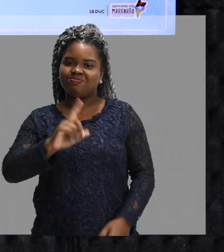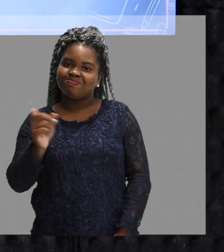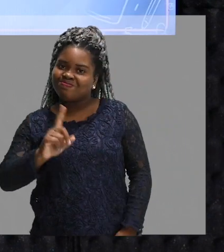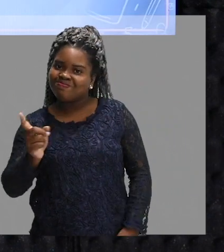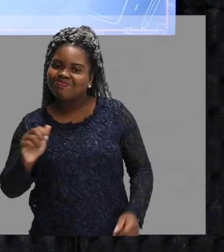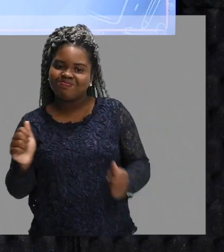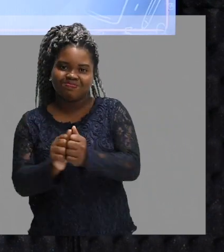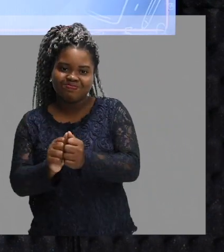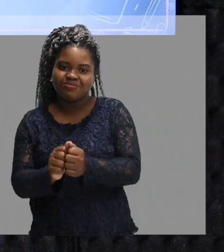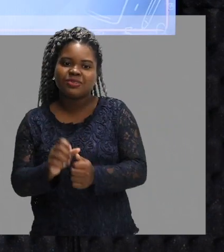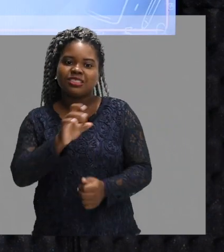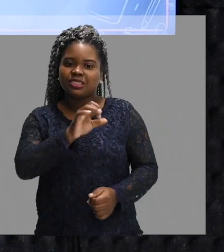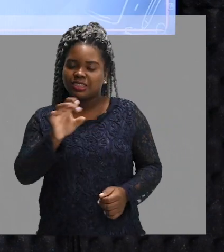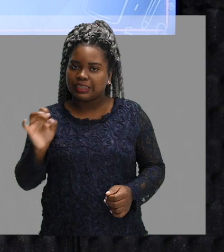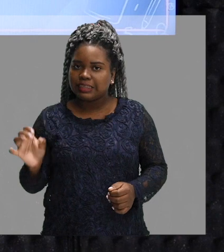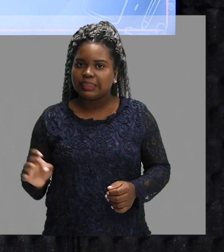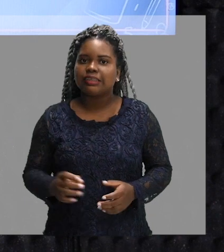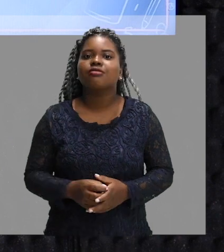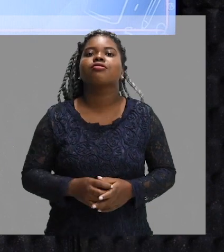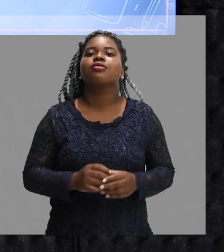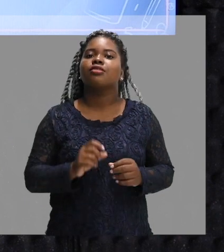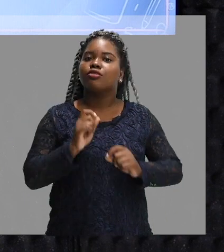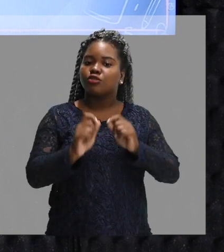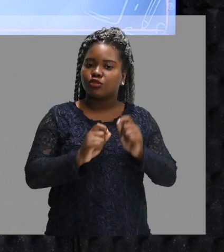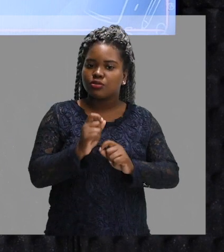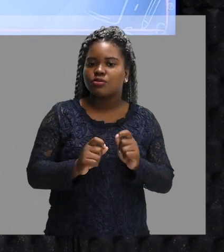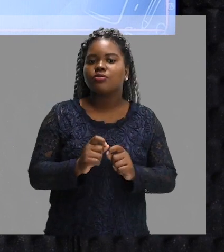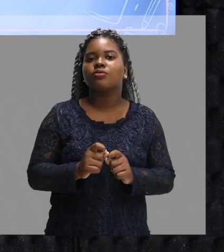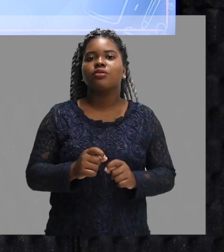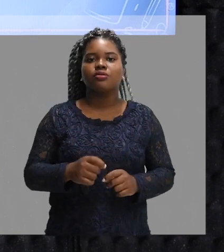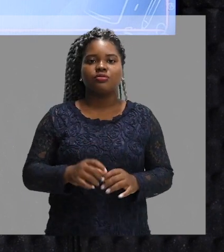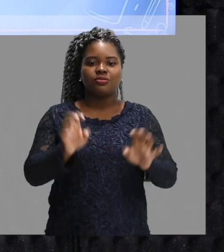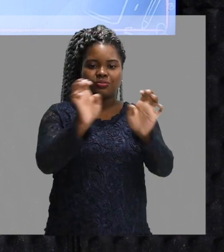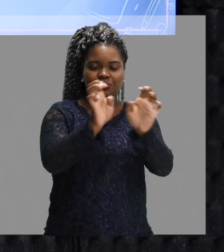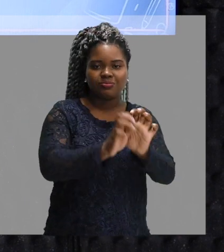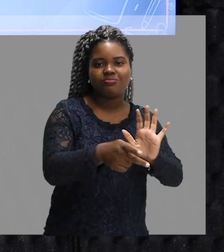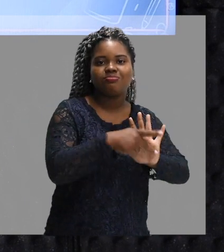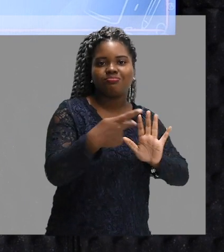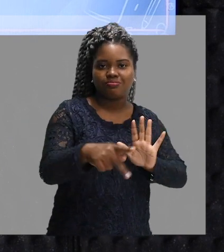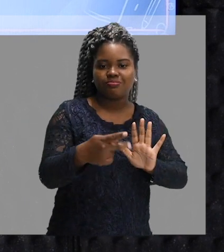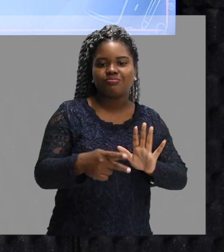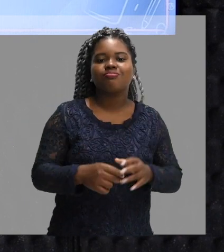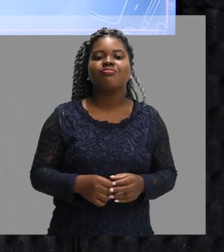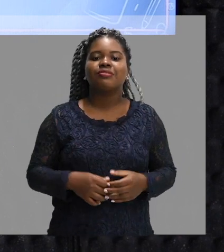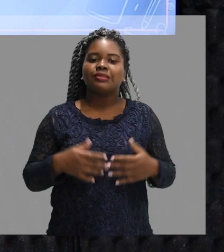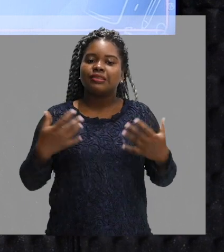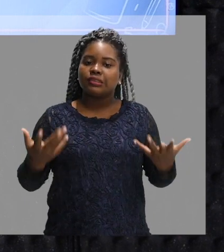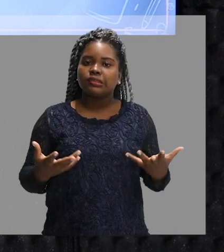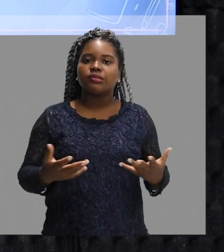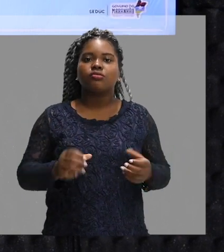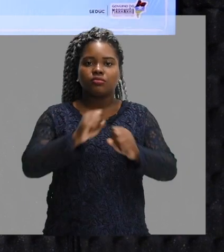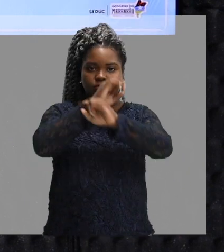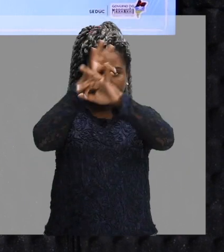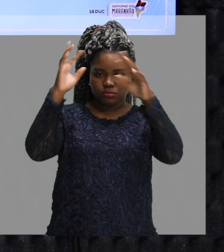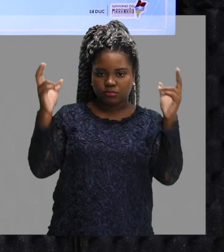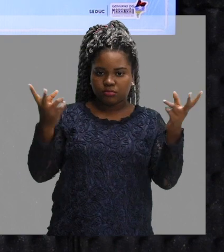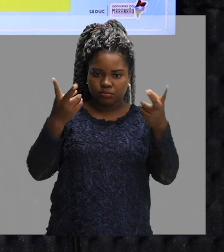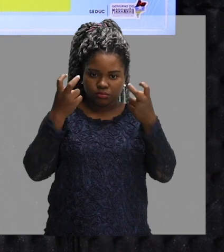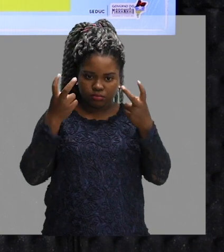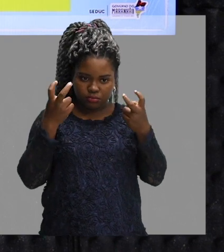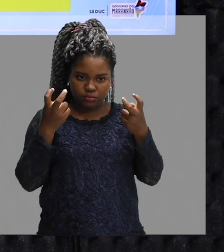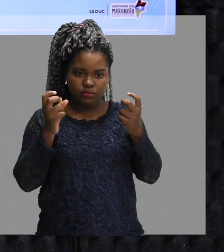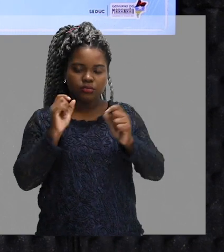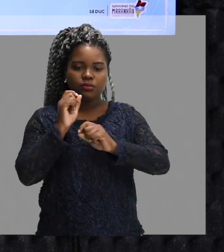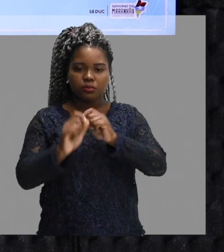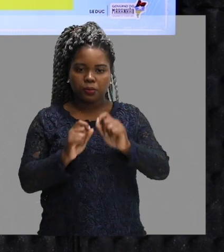cada povo mesopotâmico acabava fazendo sua própria estrutura. E aí eu quero que vocês tenham em mente, né, deixa eu voltar um